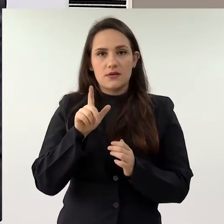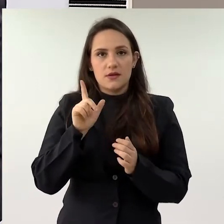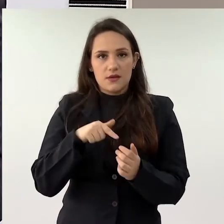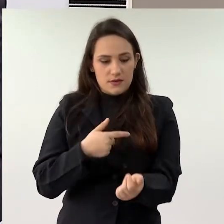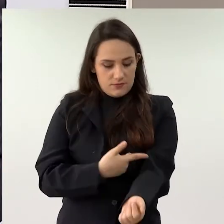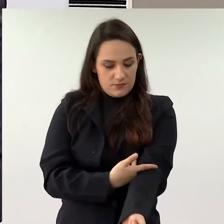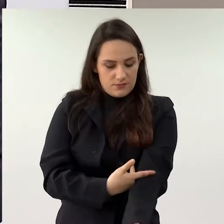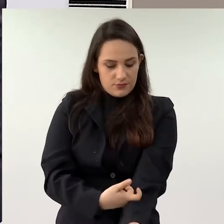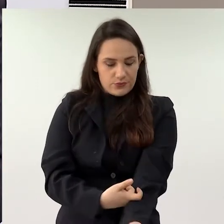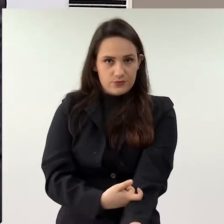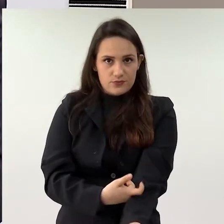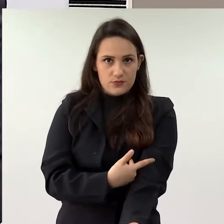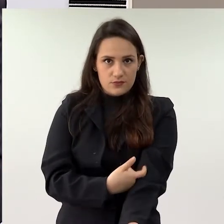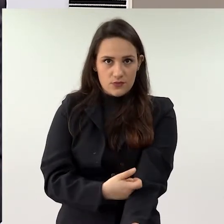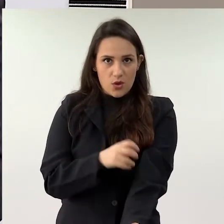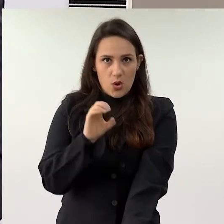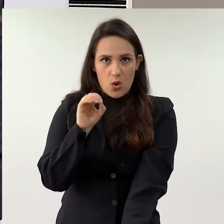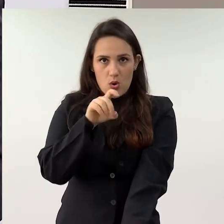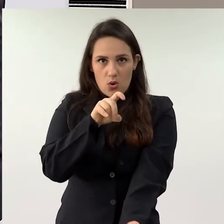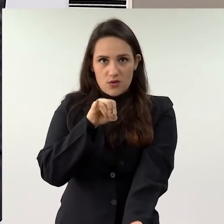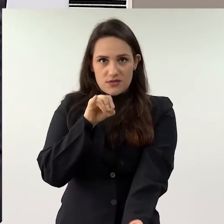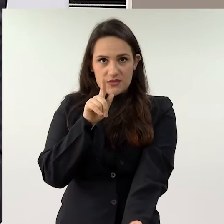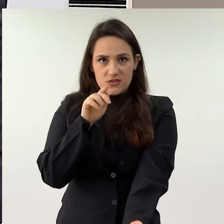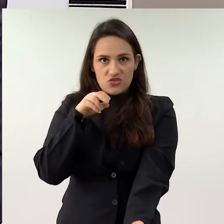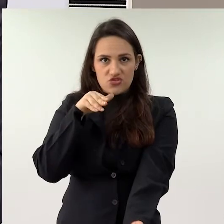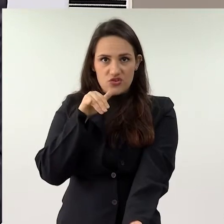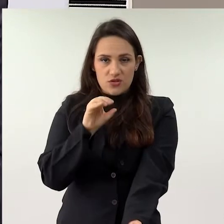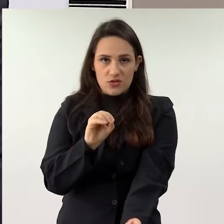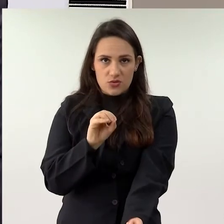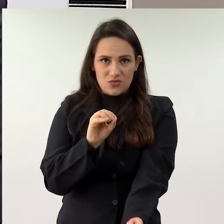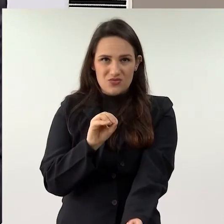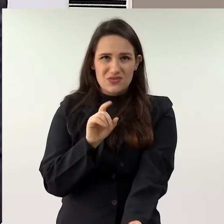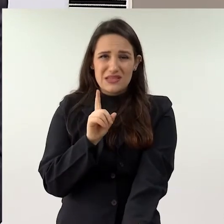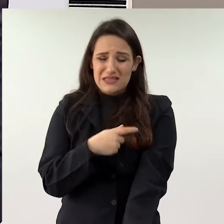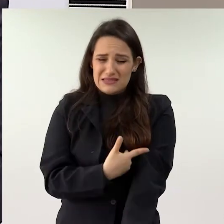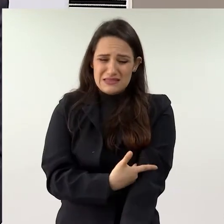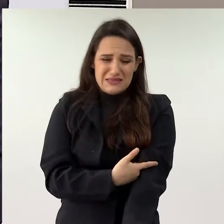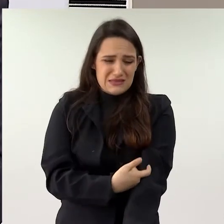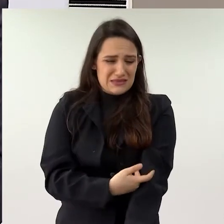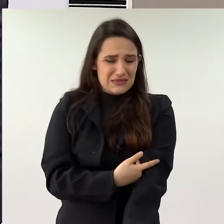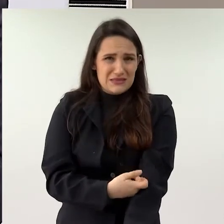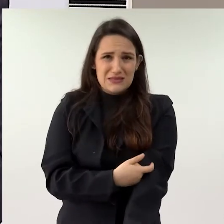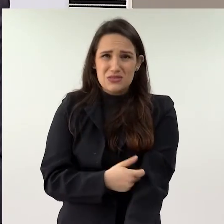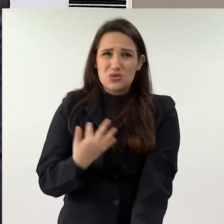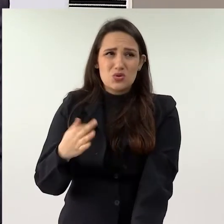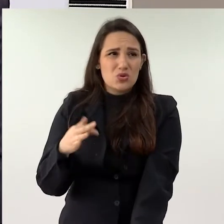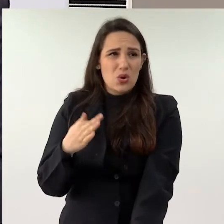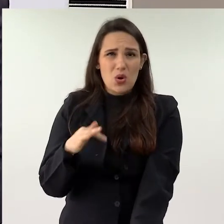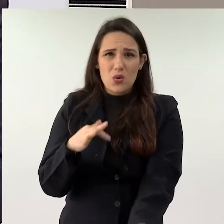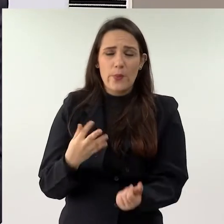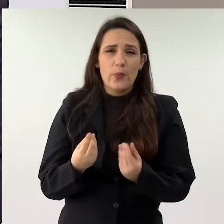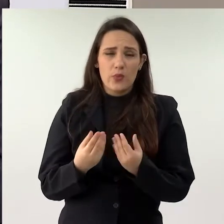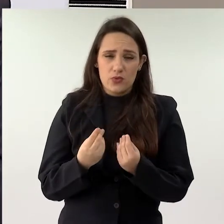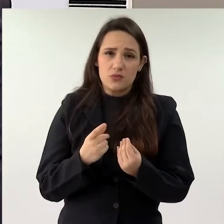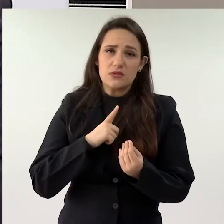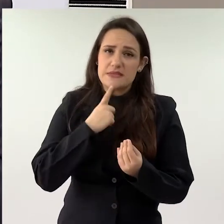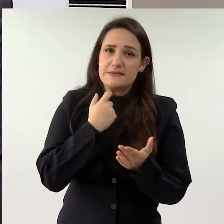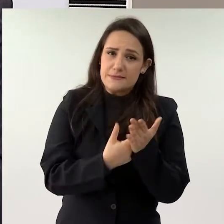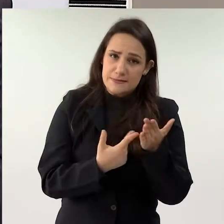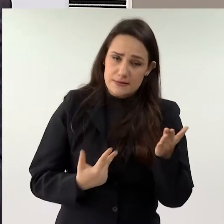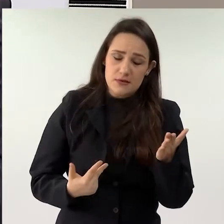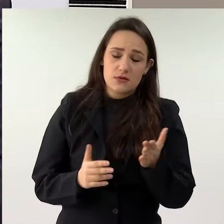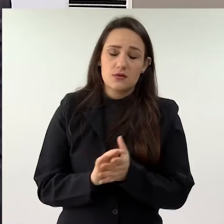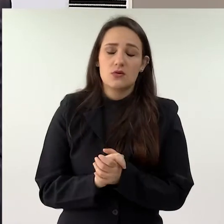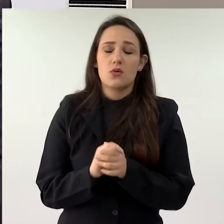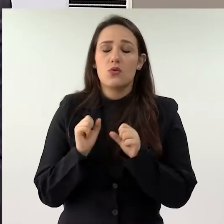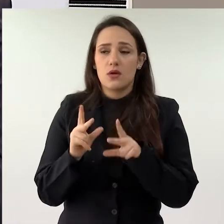artéria para saber como é que está a sua oxigenação e saturação realmente. Esse exame é tão dolorido que precisa de mais sangue. Então, a combinação